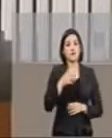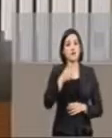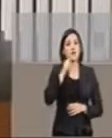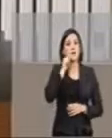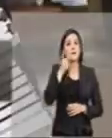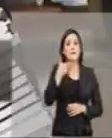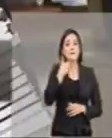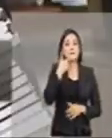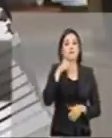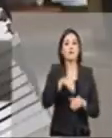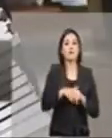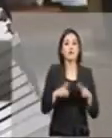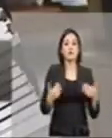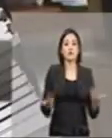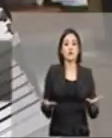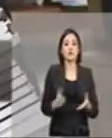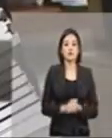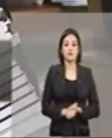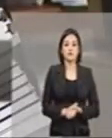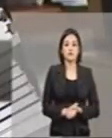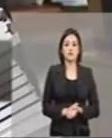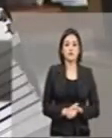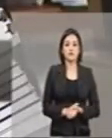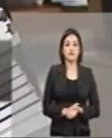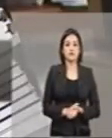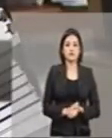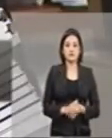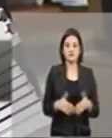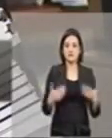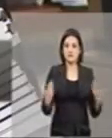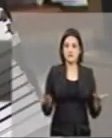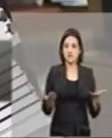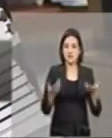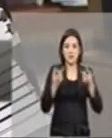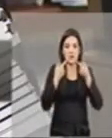Presidente, a reclamação tornou-se panaceia.